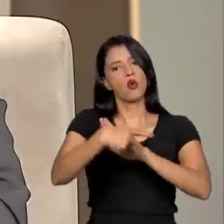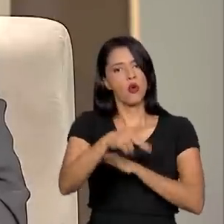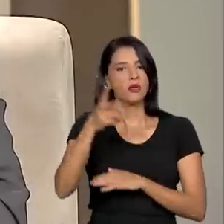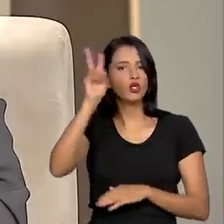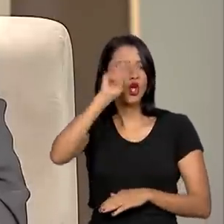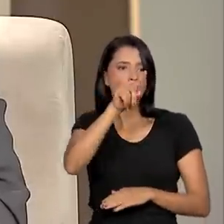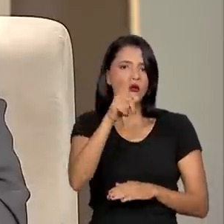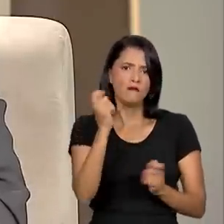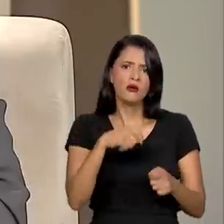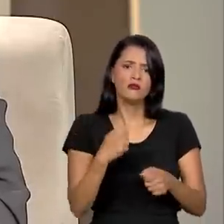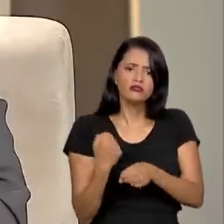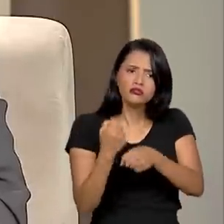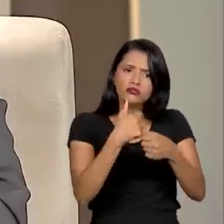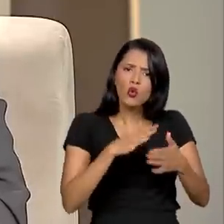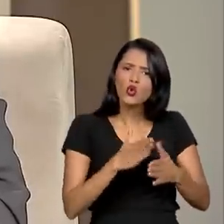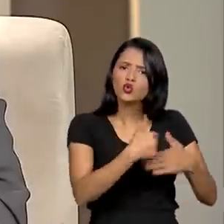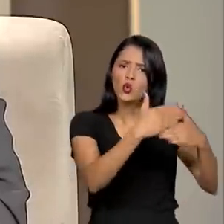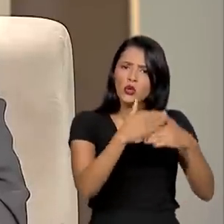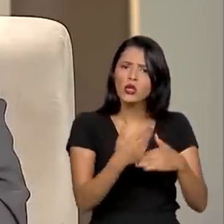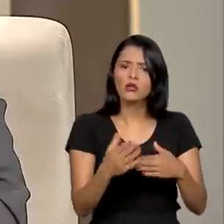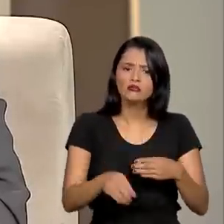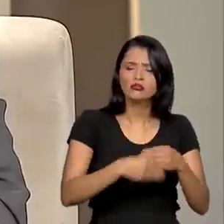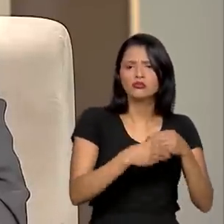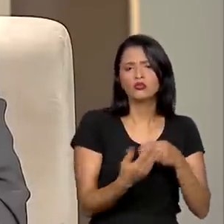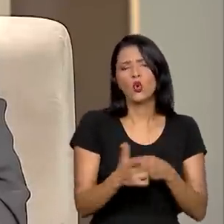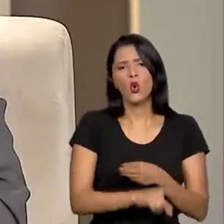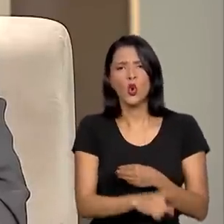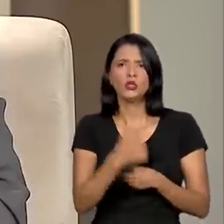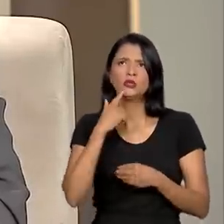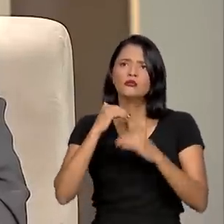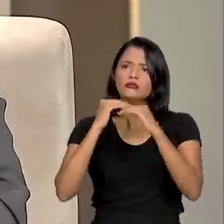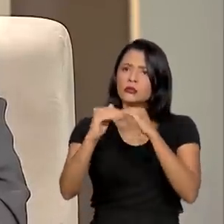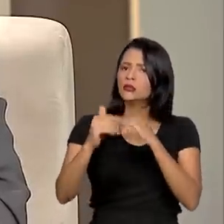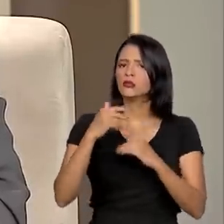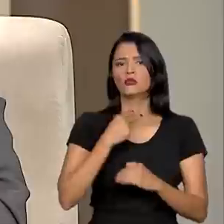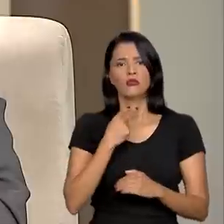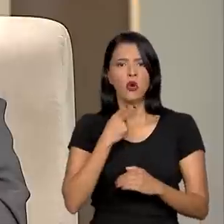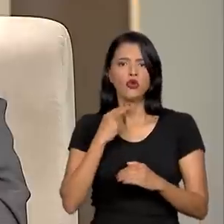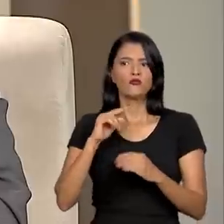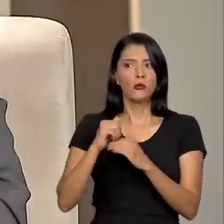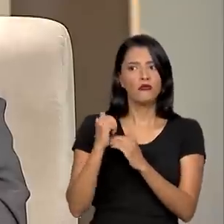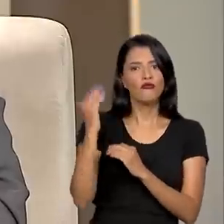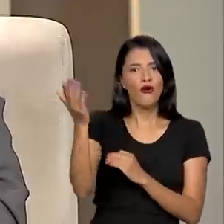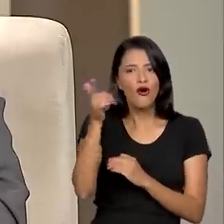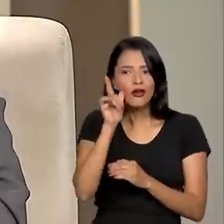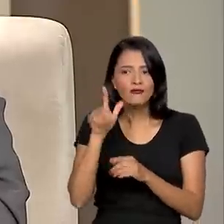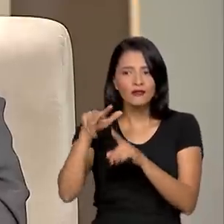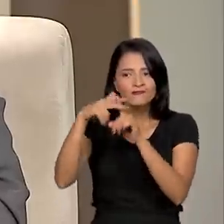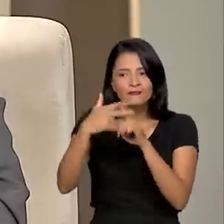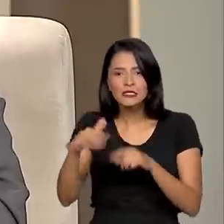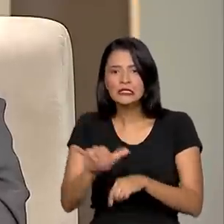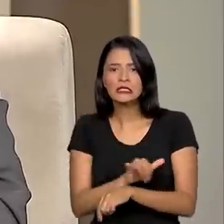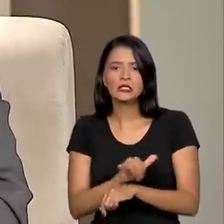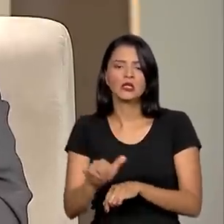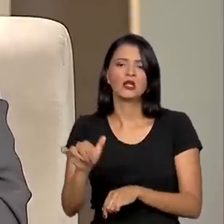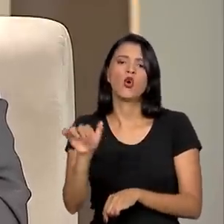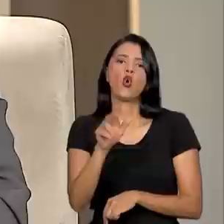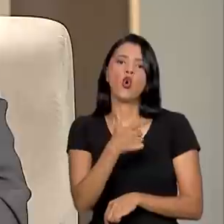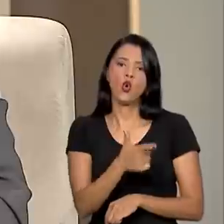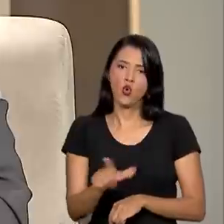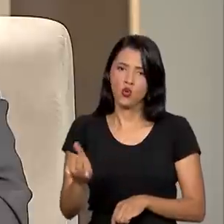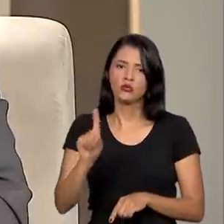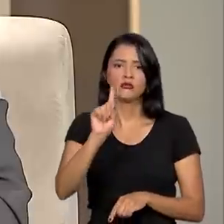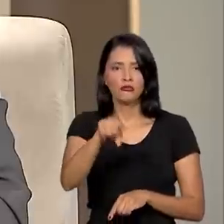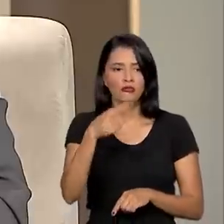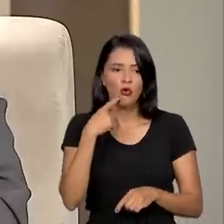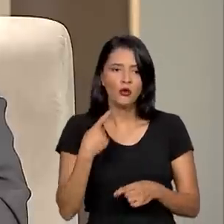teto porque é tombado? Vamos colocar a tubulação aparente, externa, soluções desse que foram